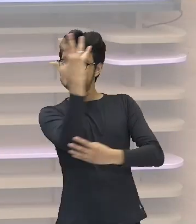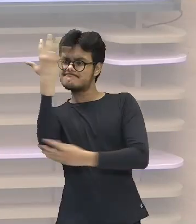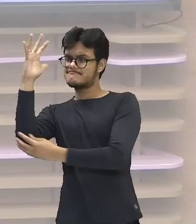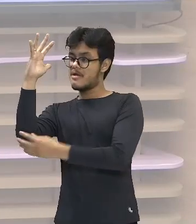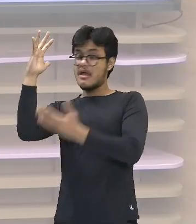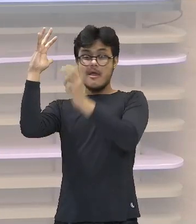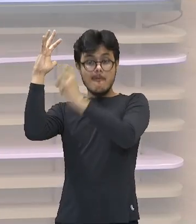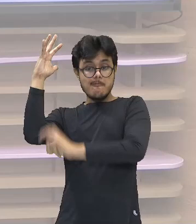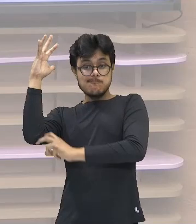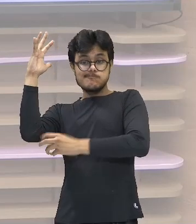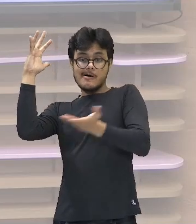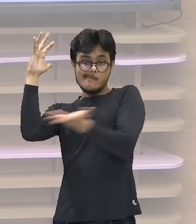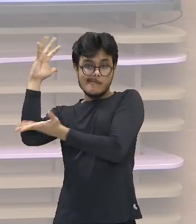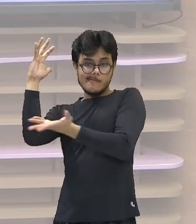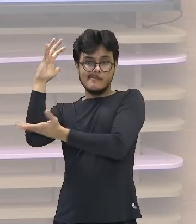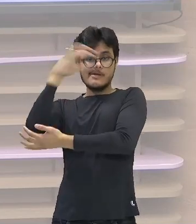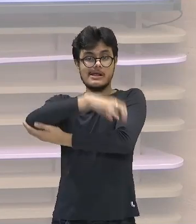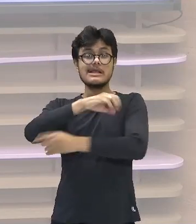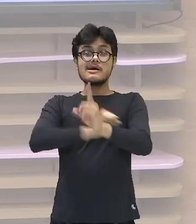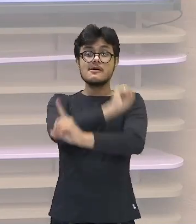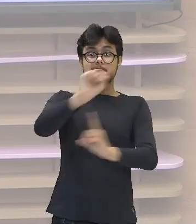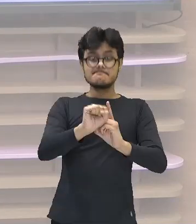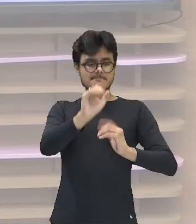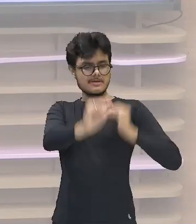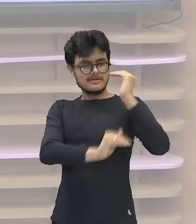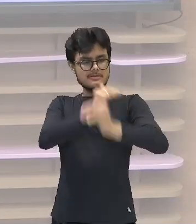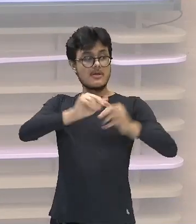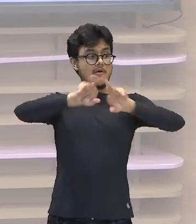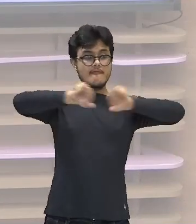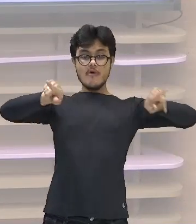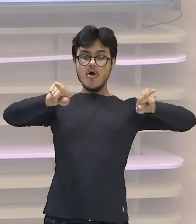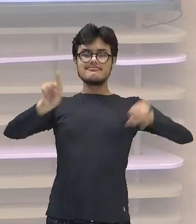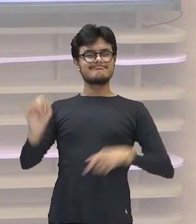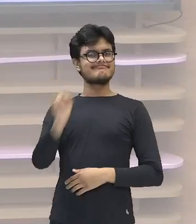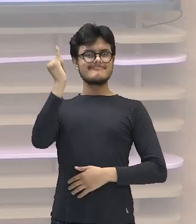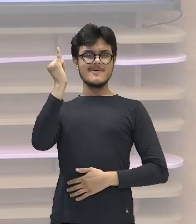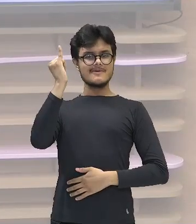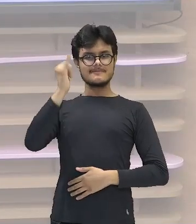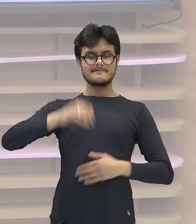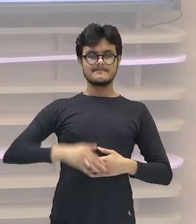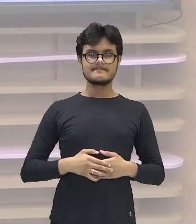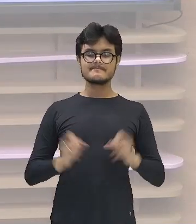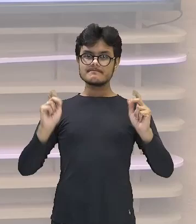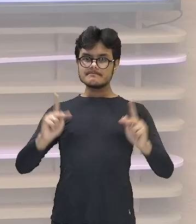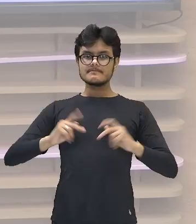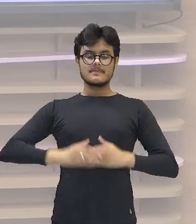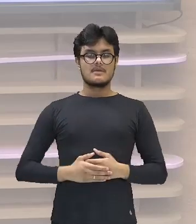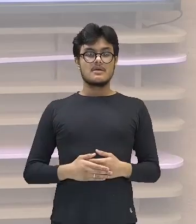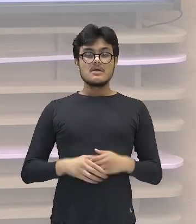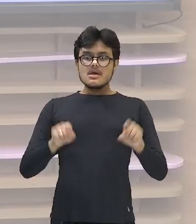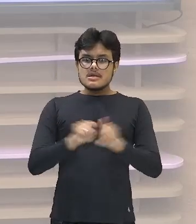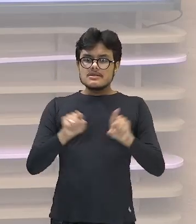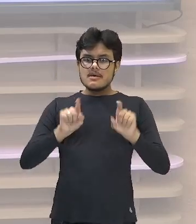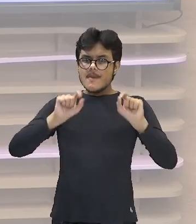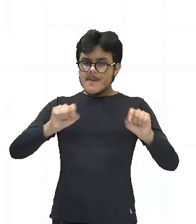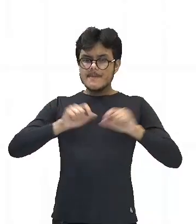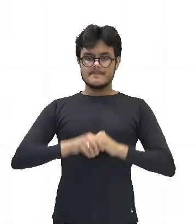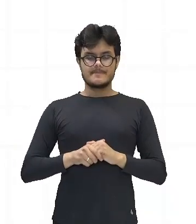aí da sociedade, entre outras questões, entre outros aspectos históricos, certo? E aí temos que essa